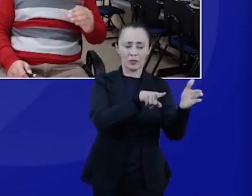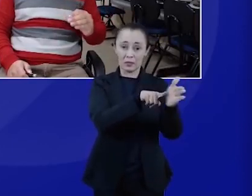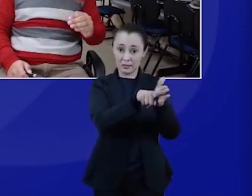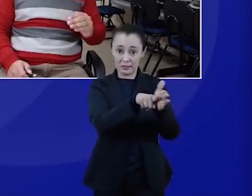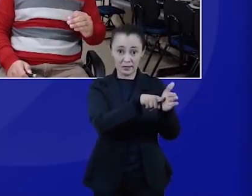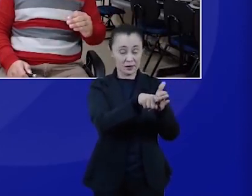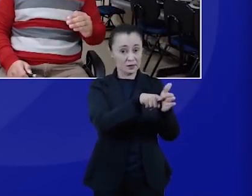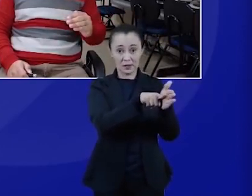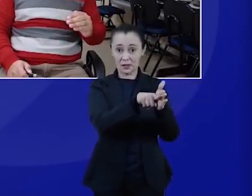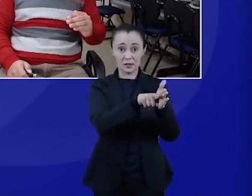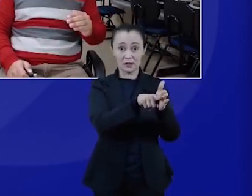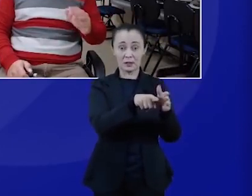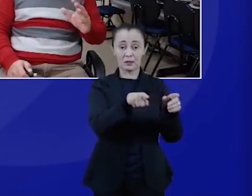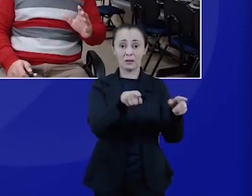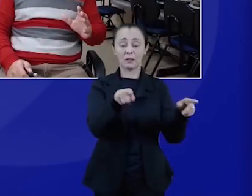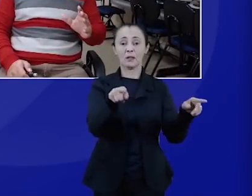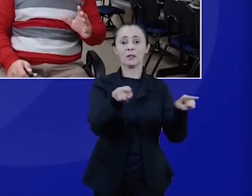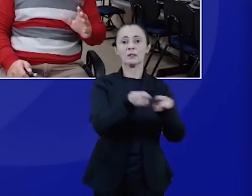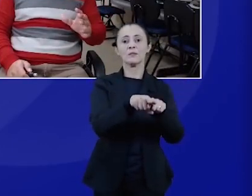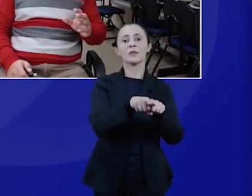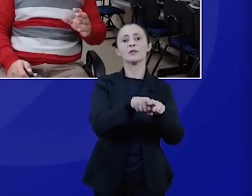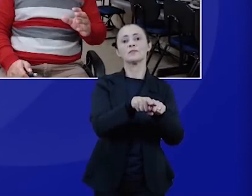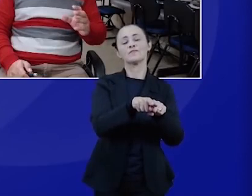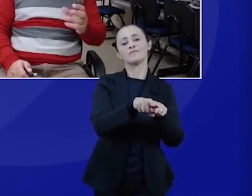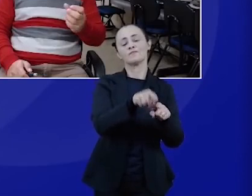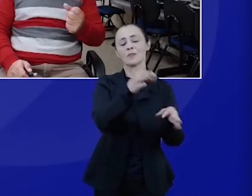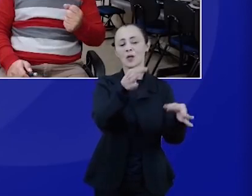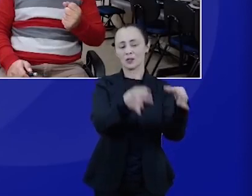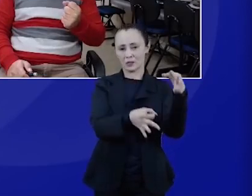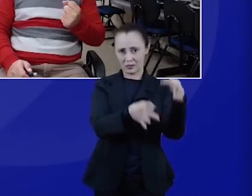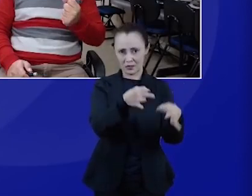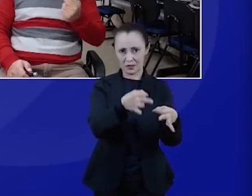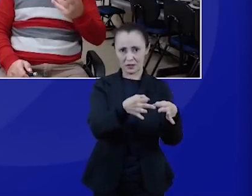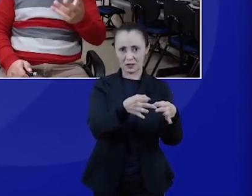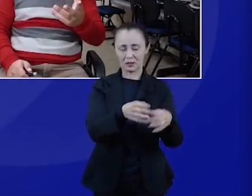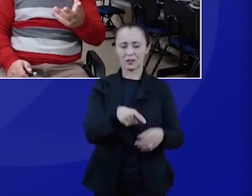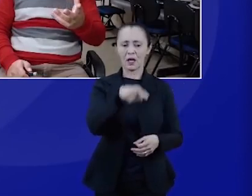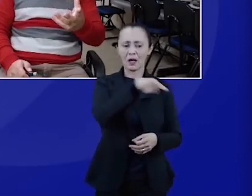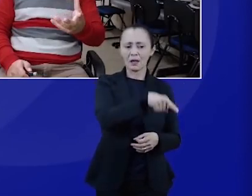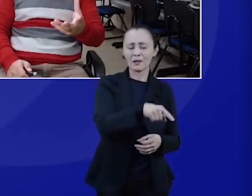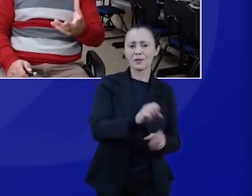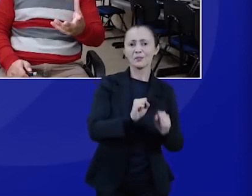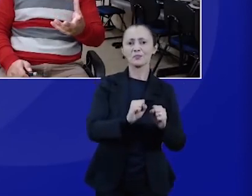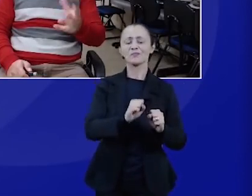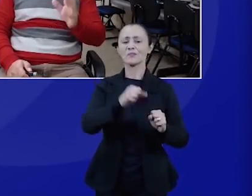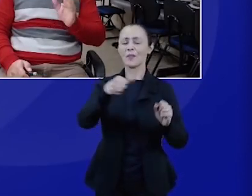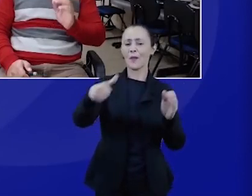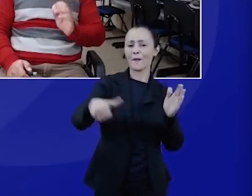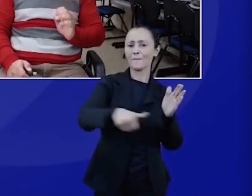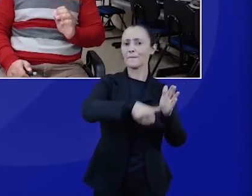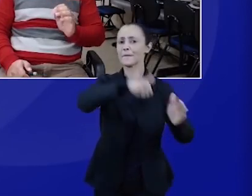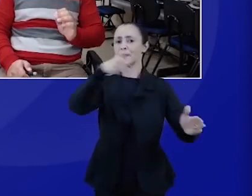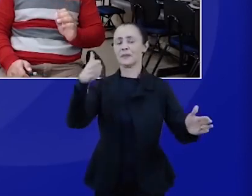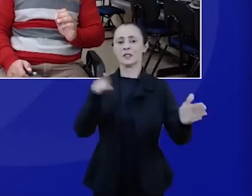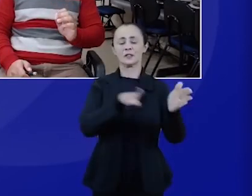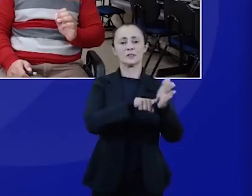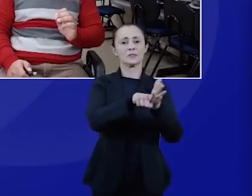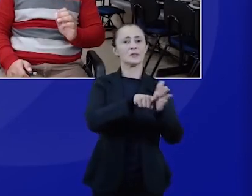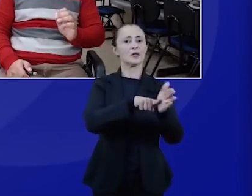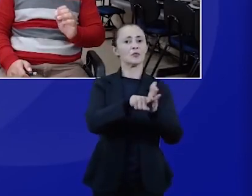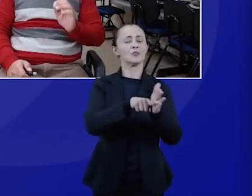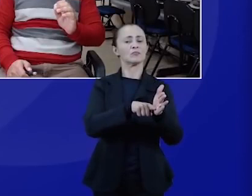e a justiça. Perceberam? Aqui eu posso trazer a primeira indagação para nós podermos